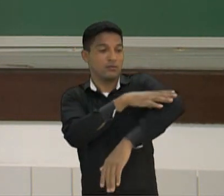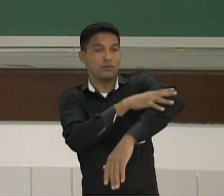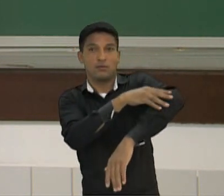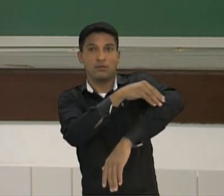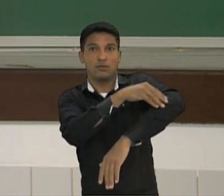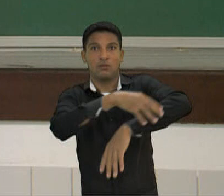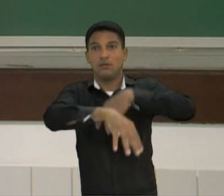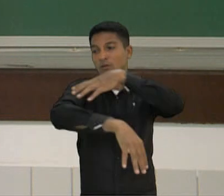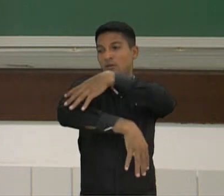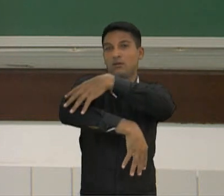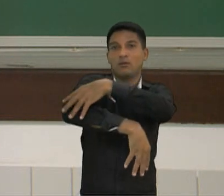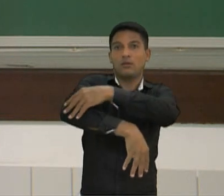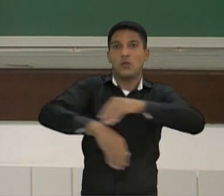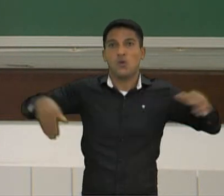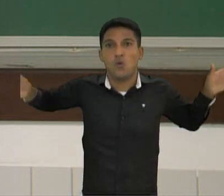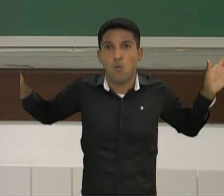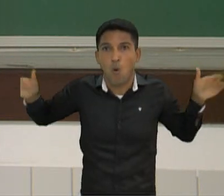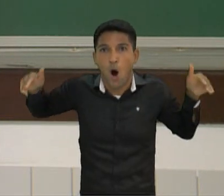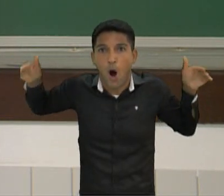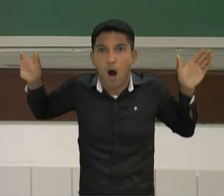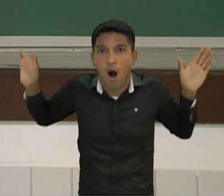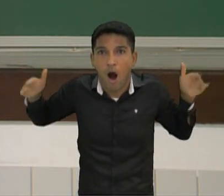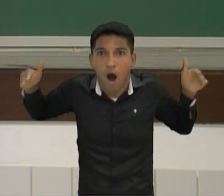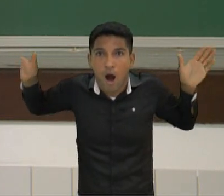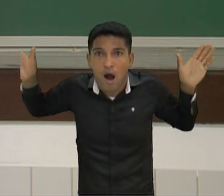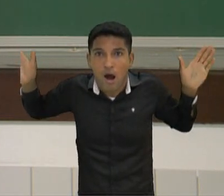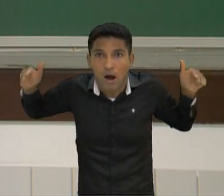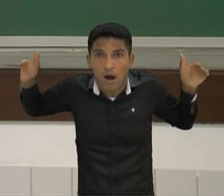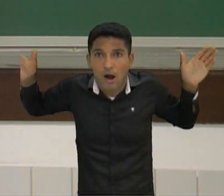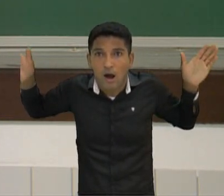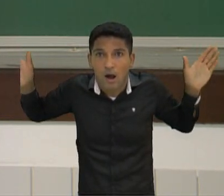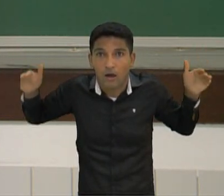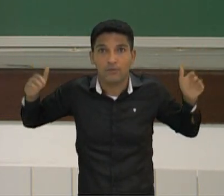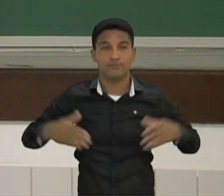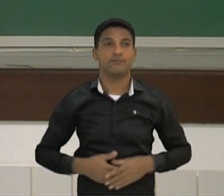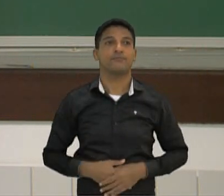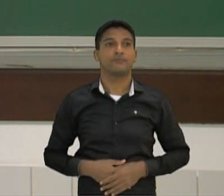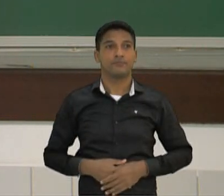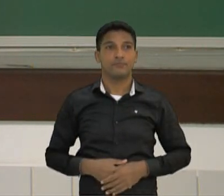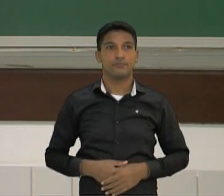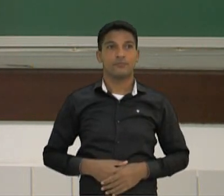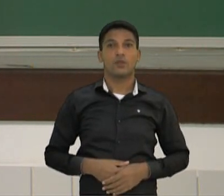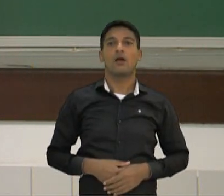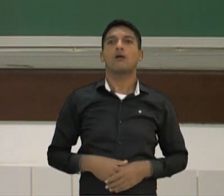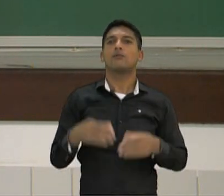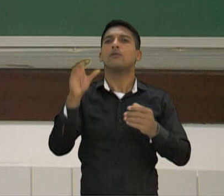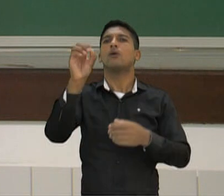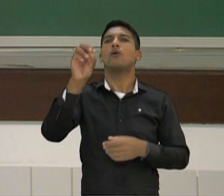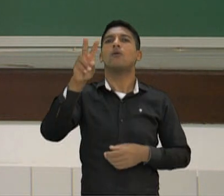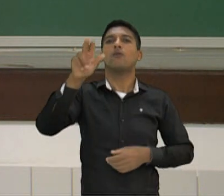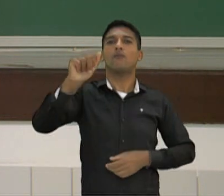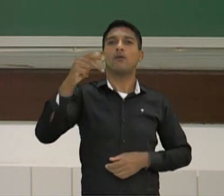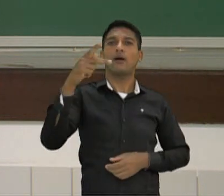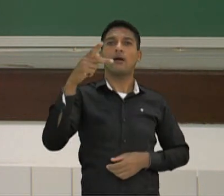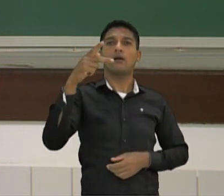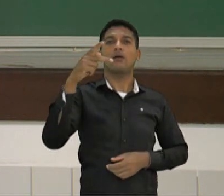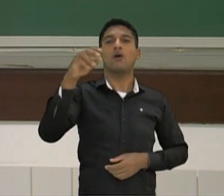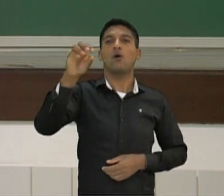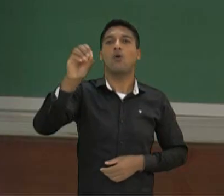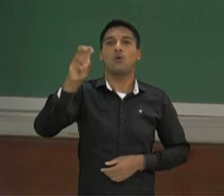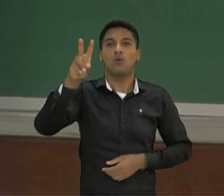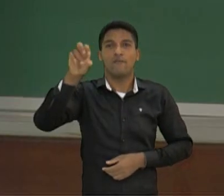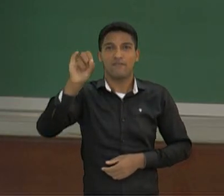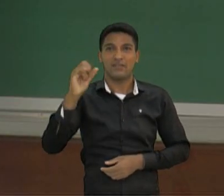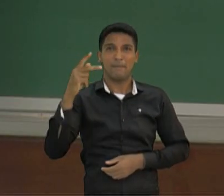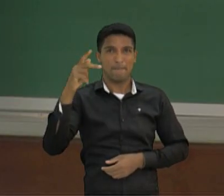importante para a adaptação ao voo. Vamos continuar acompanhando aqui? A oviparidade também é muito importante dentro desse